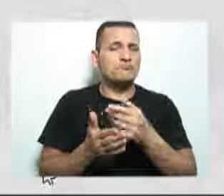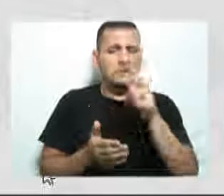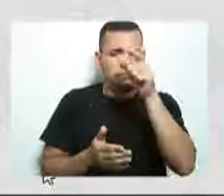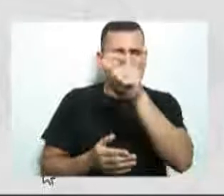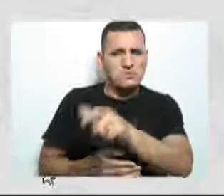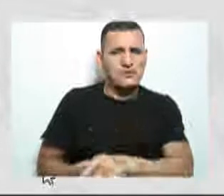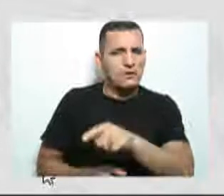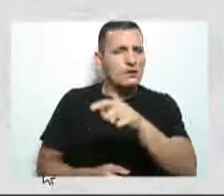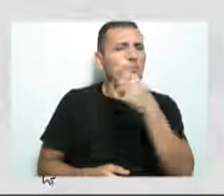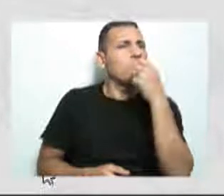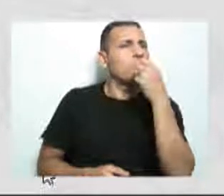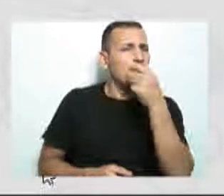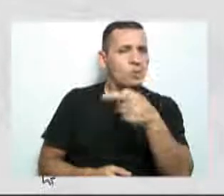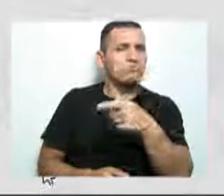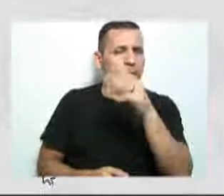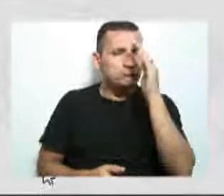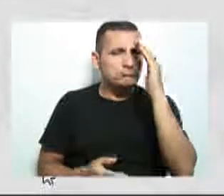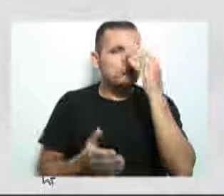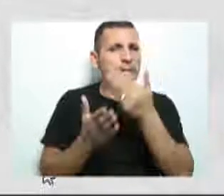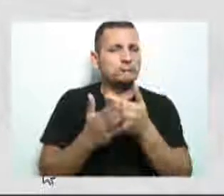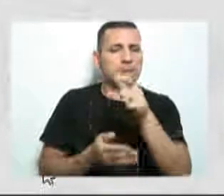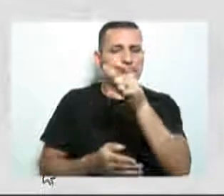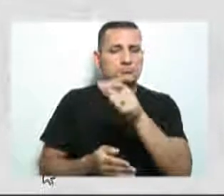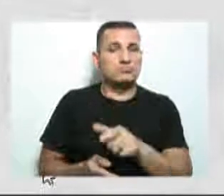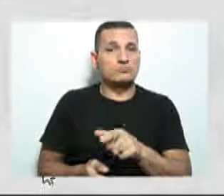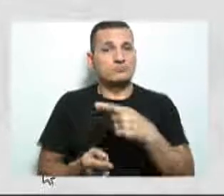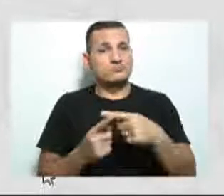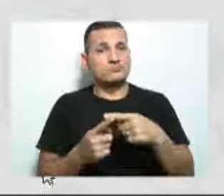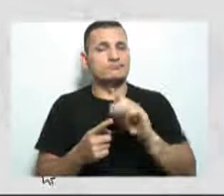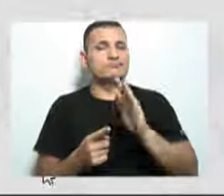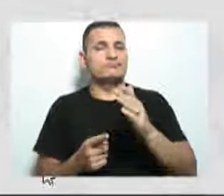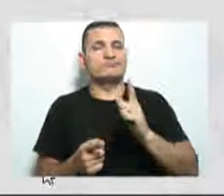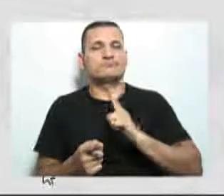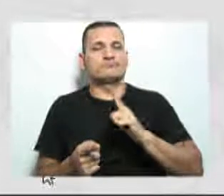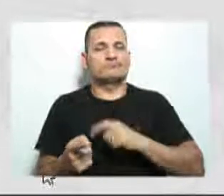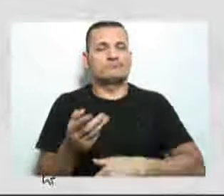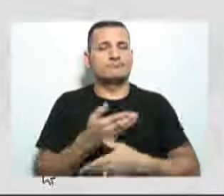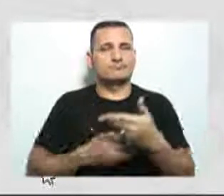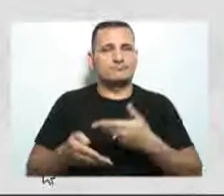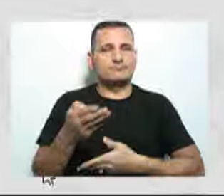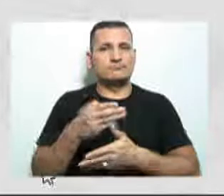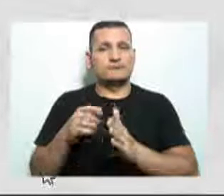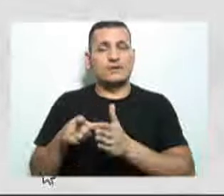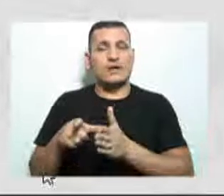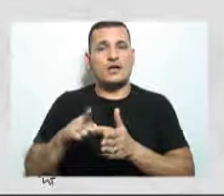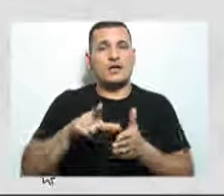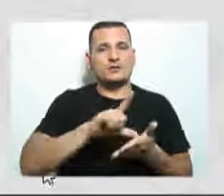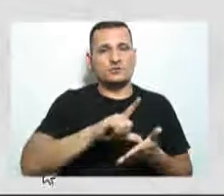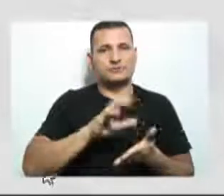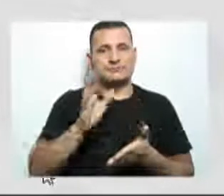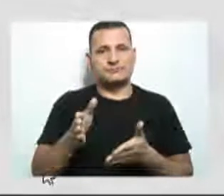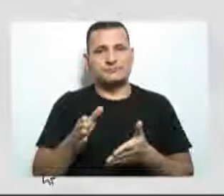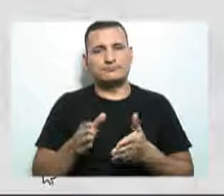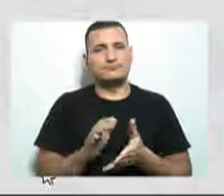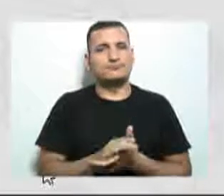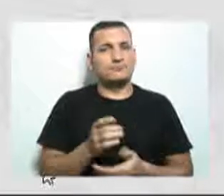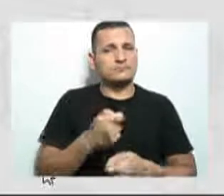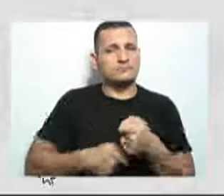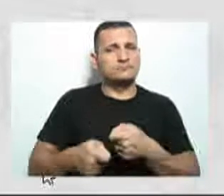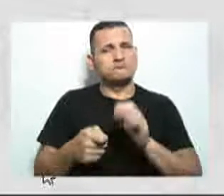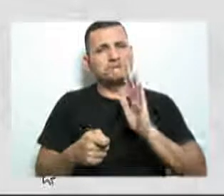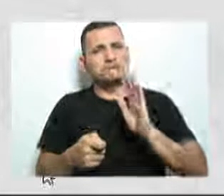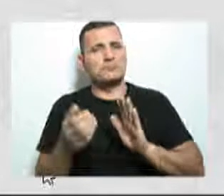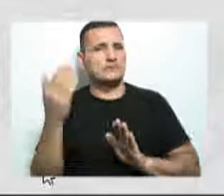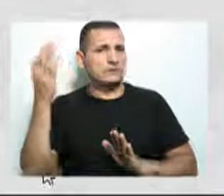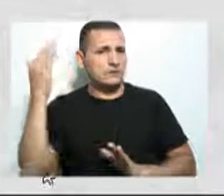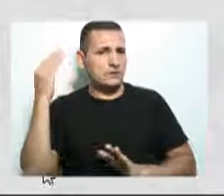outro. Possivelmente por já haver um relacionamento anterior, tá vendo? Houve uma negociação no passado